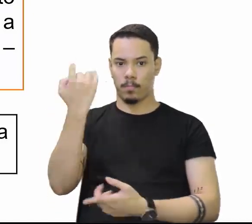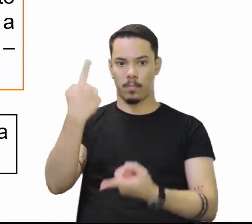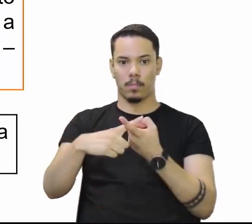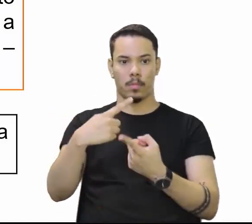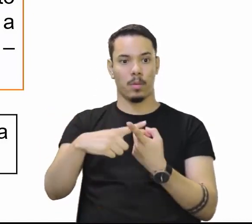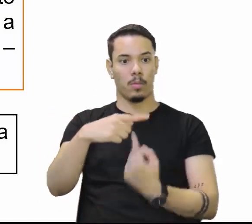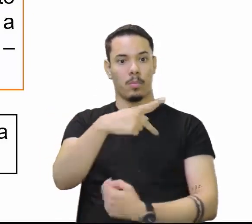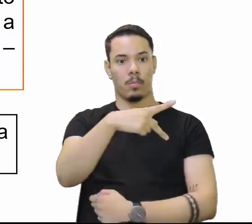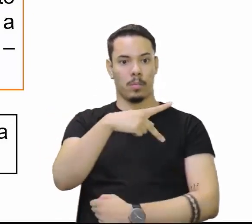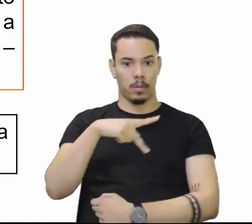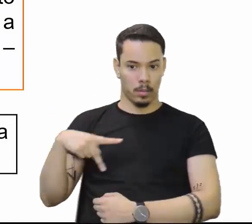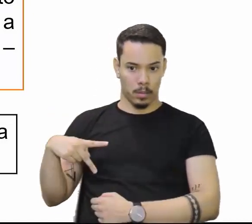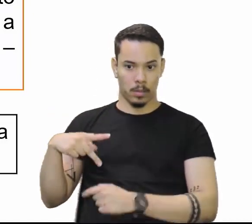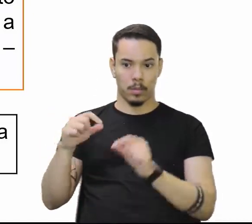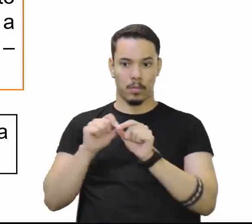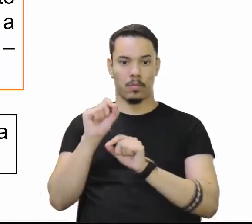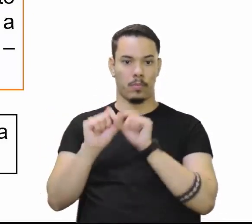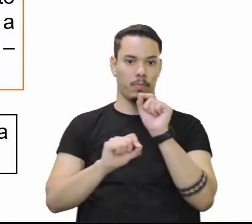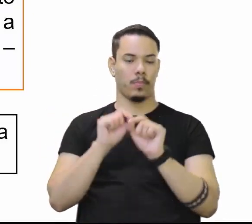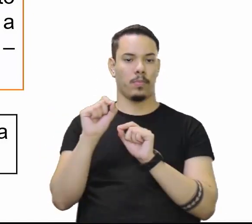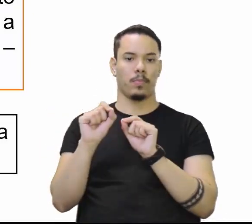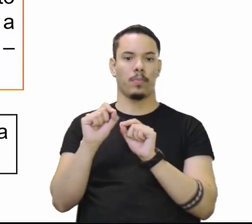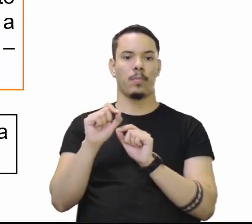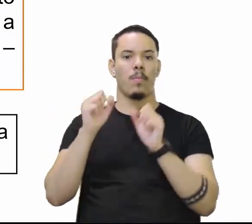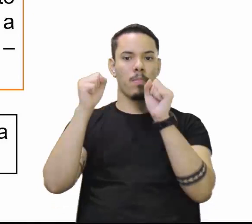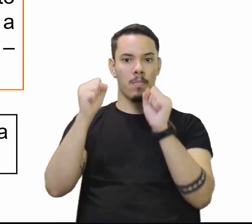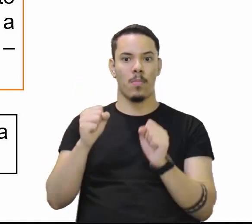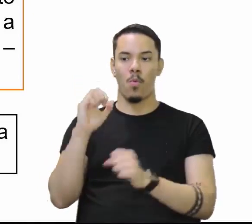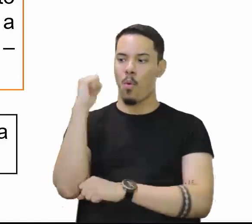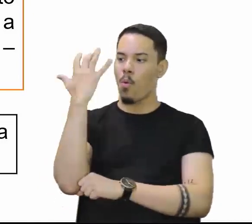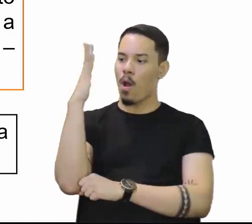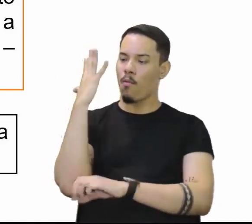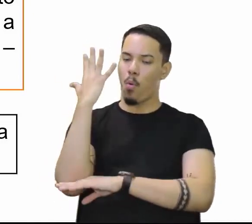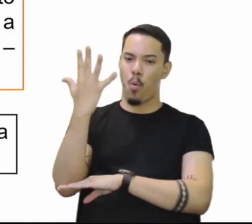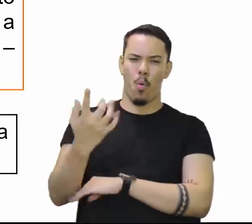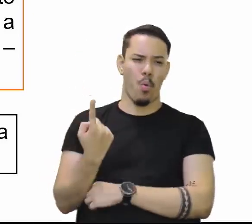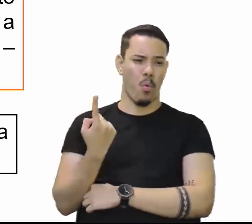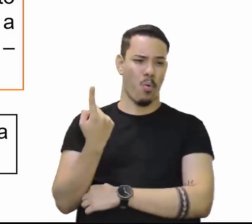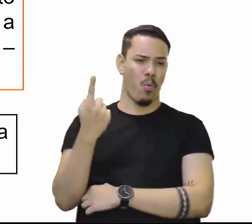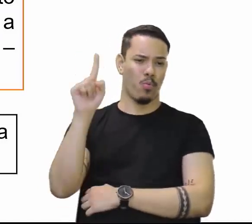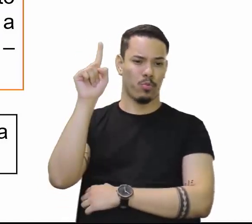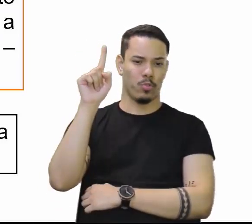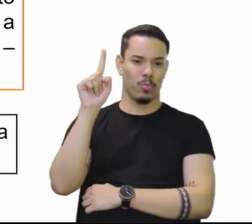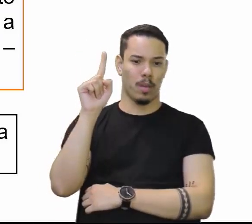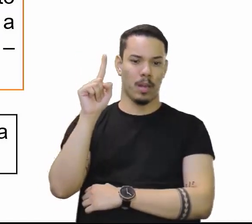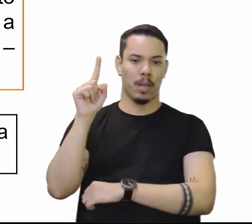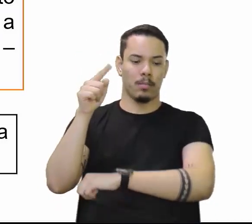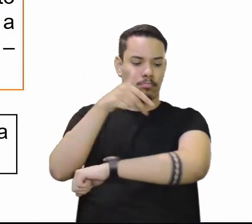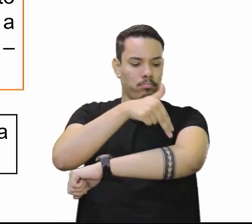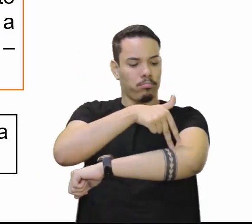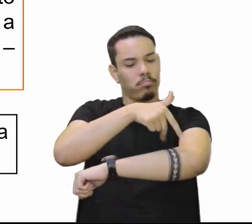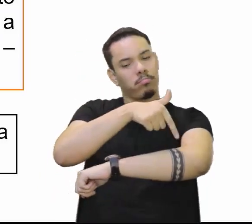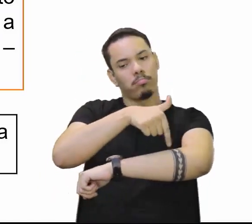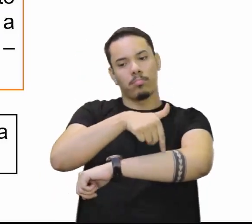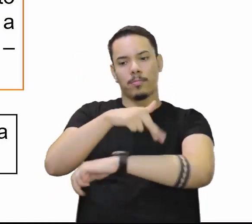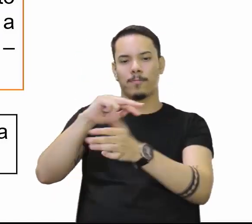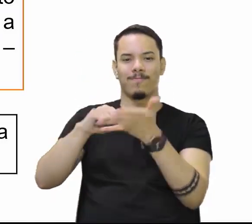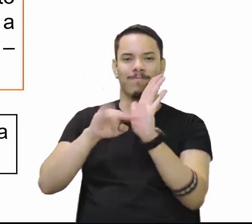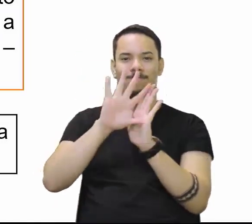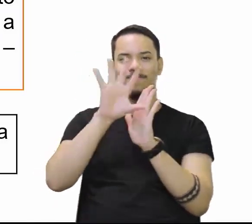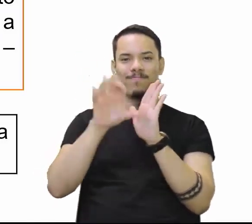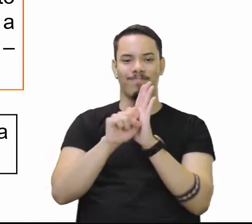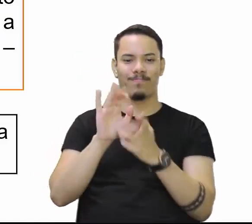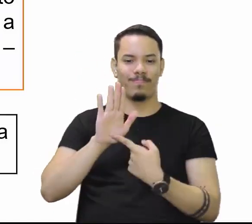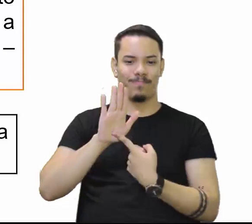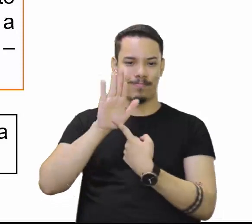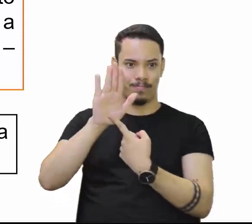presidente Juscelino Kubitschek, após derrubar a última árvore da rodovia, caminha sobre seu tronco.